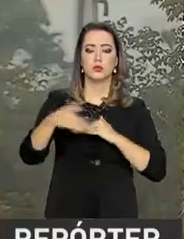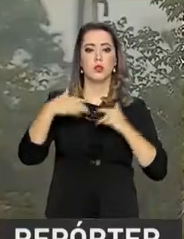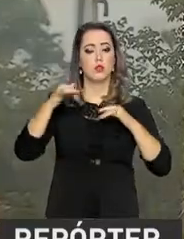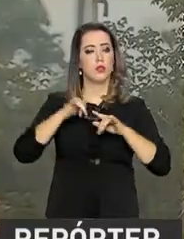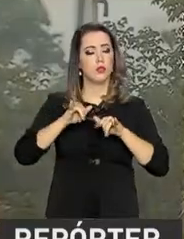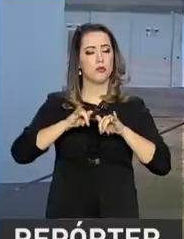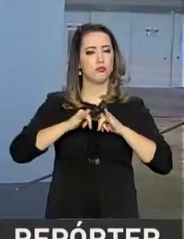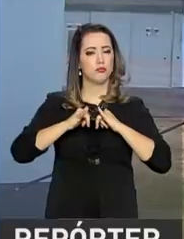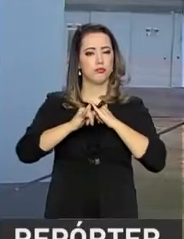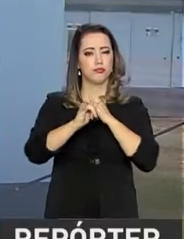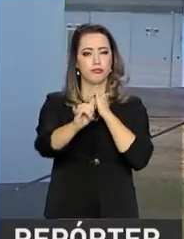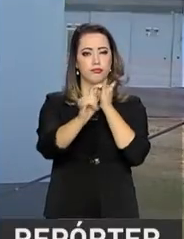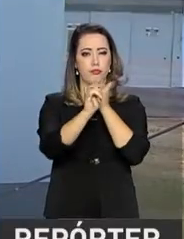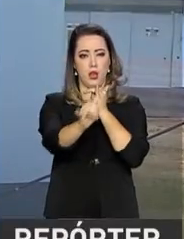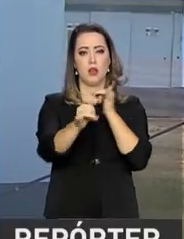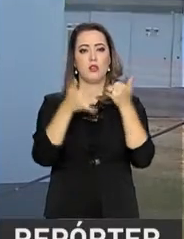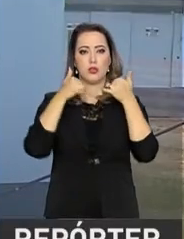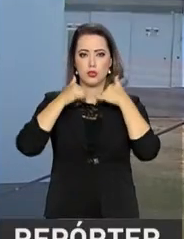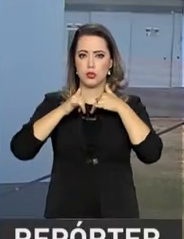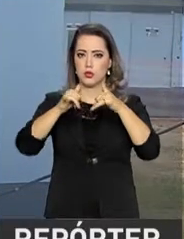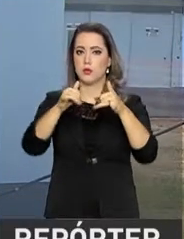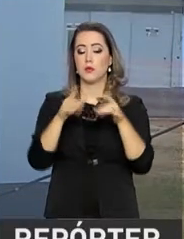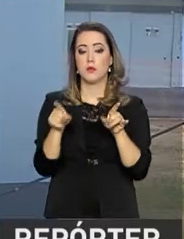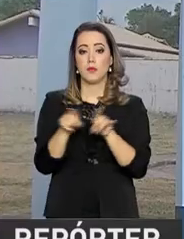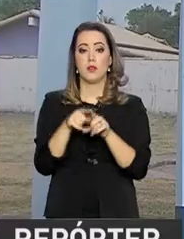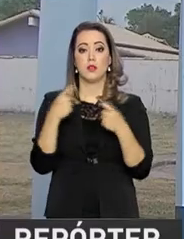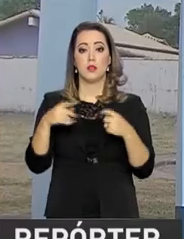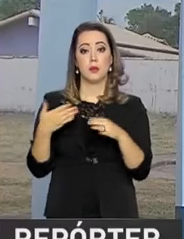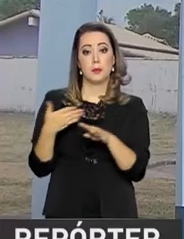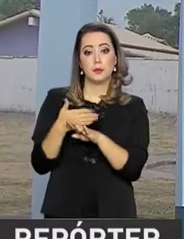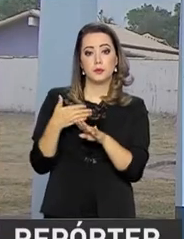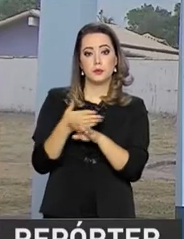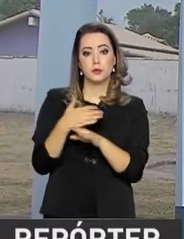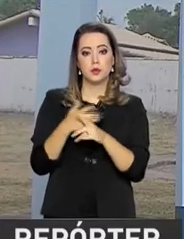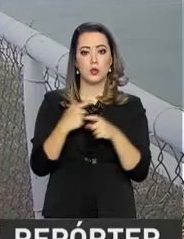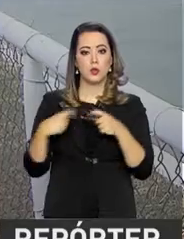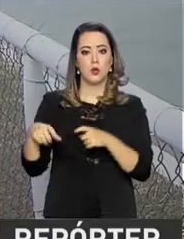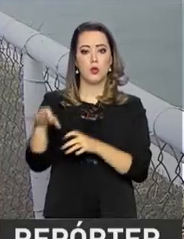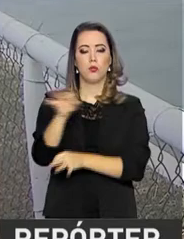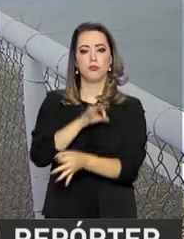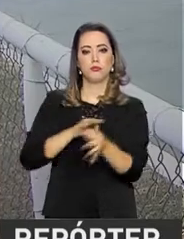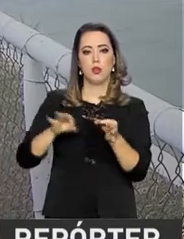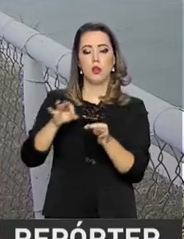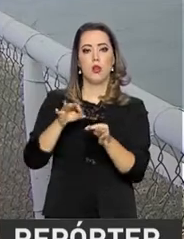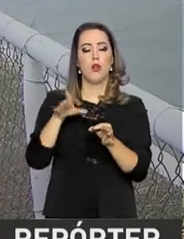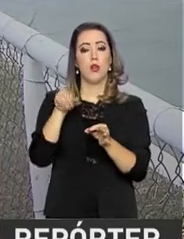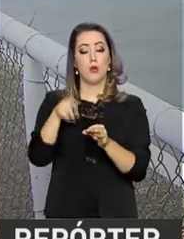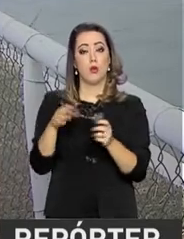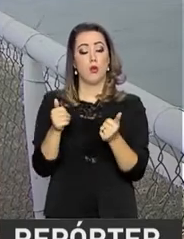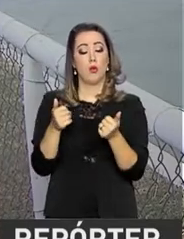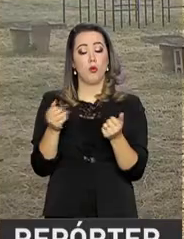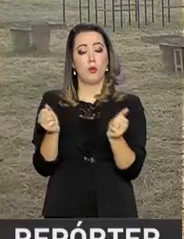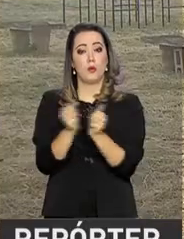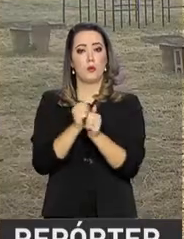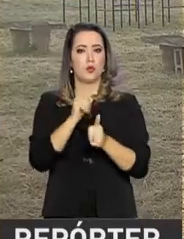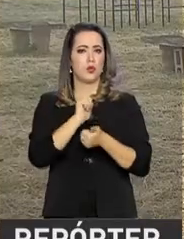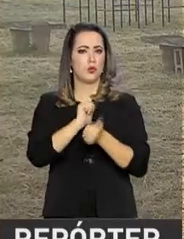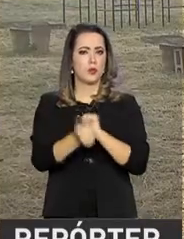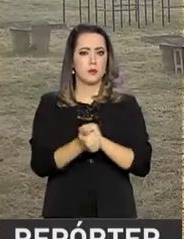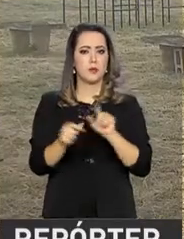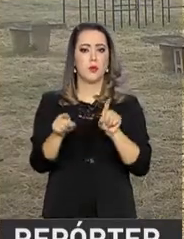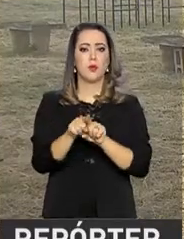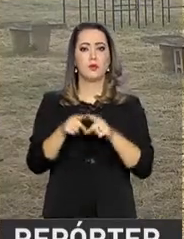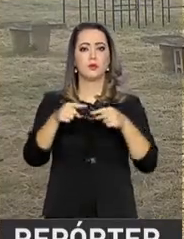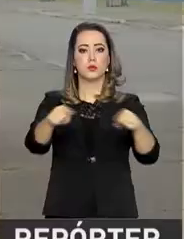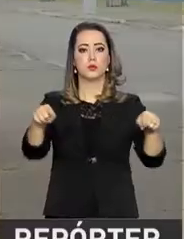elétrica o condomínio conta ainda com guarita centro comunitário quadra para prática de esportes e parque